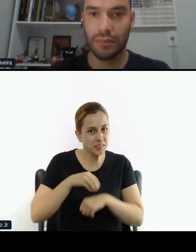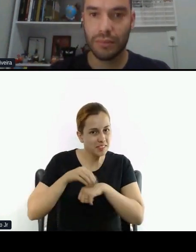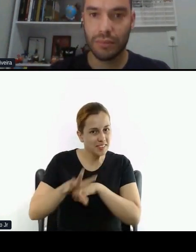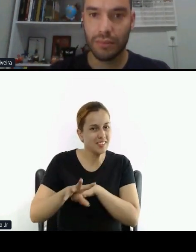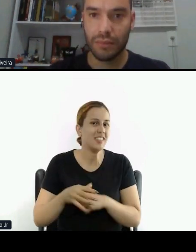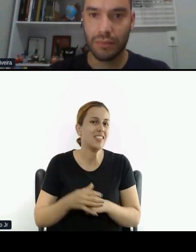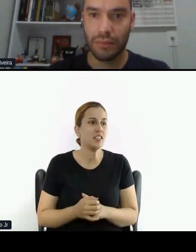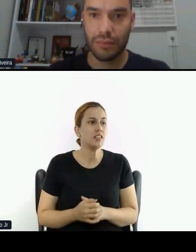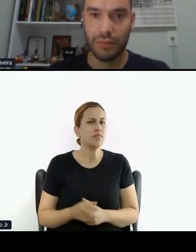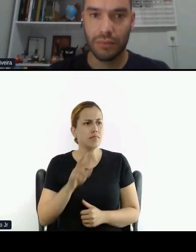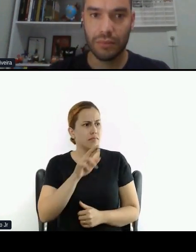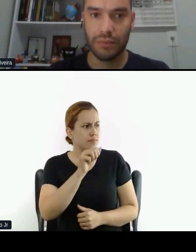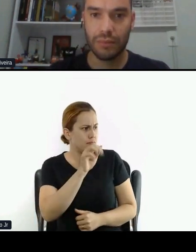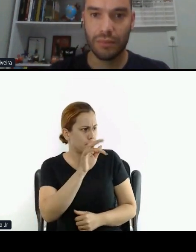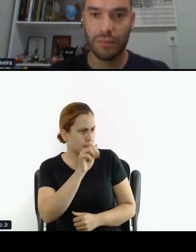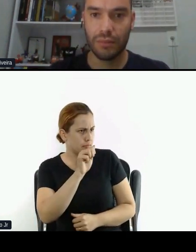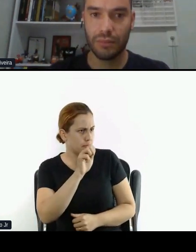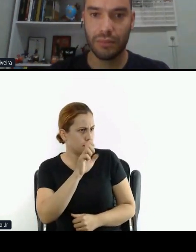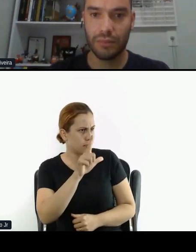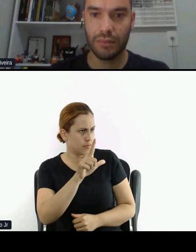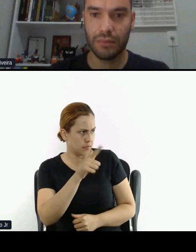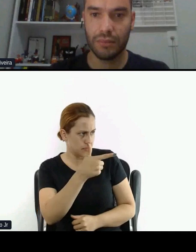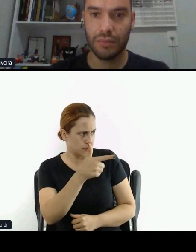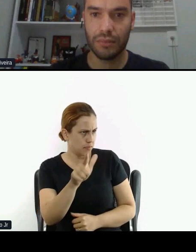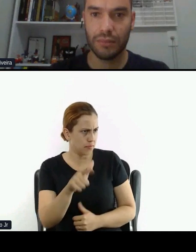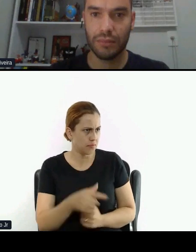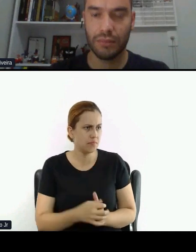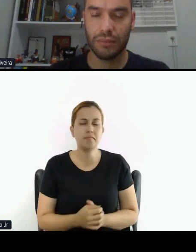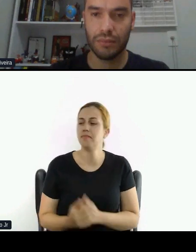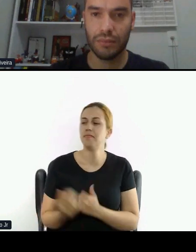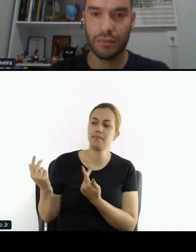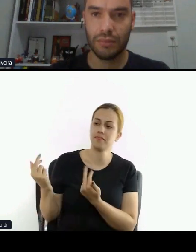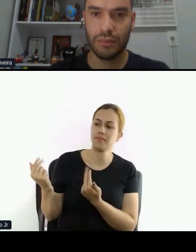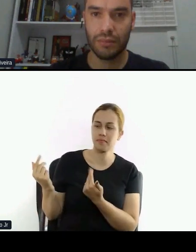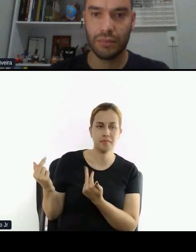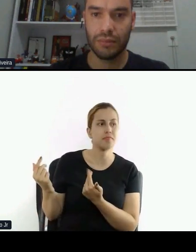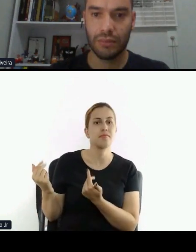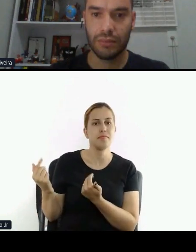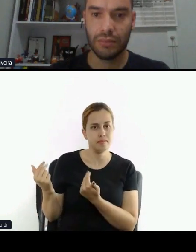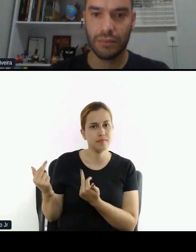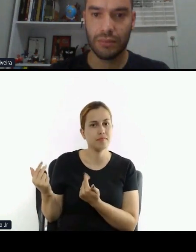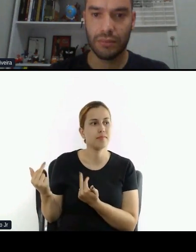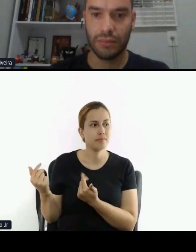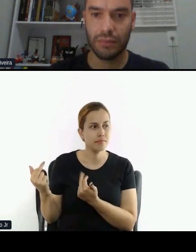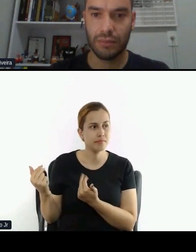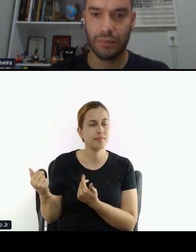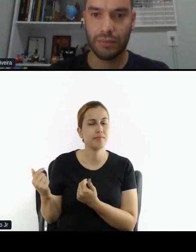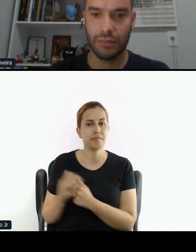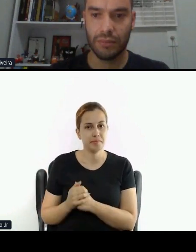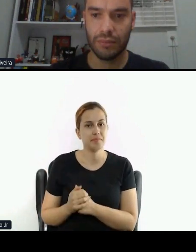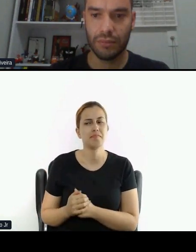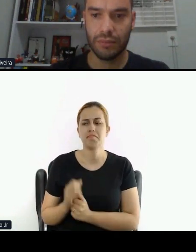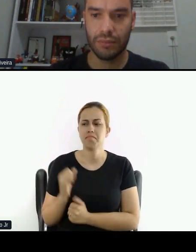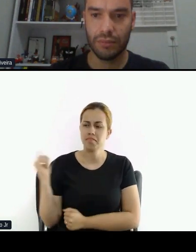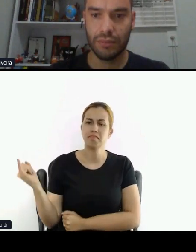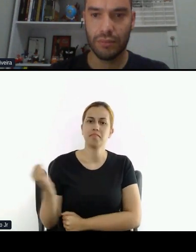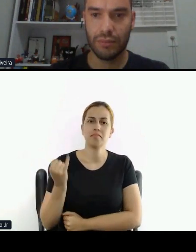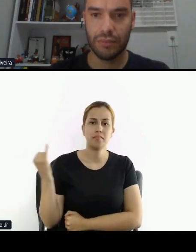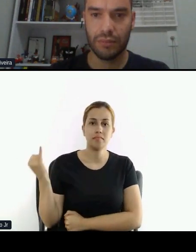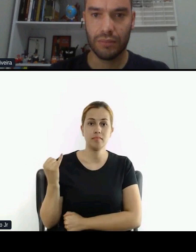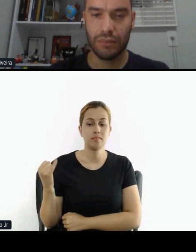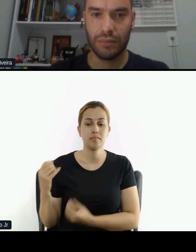outras. Eu também, esse mesmo ponto que você trouxe ali, Antônio, Isso aí também é importante. Eu até trouxe